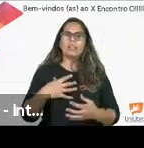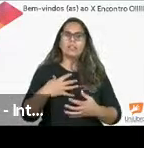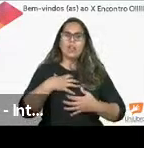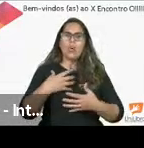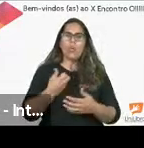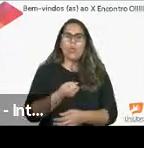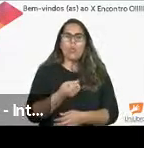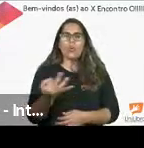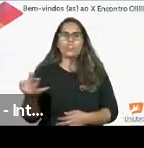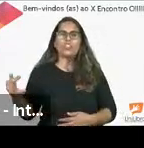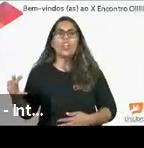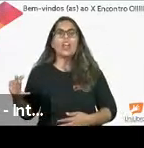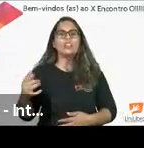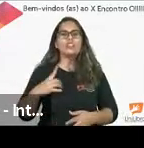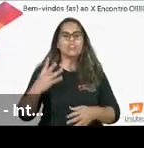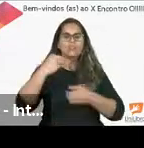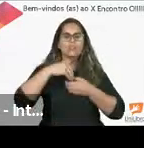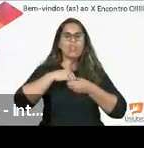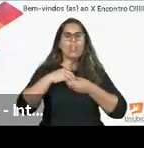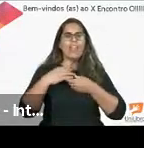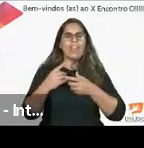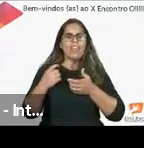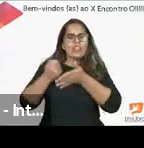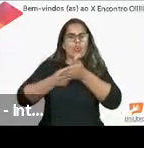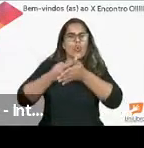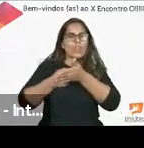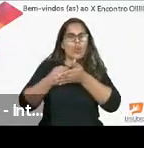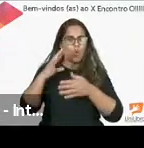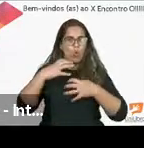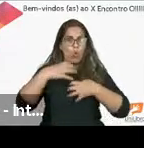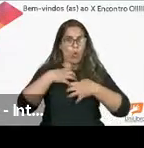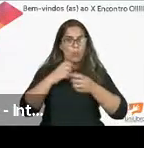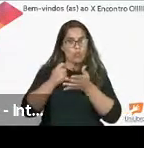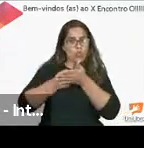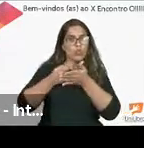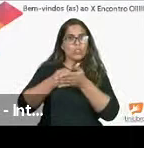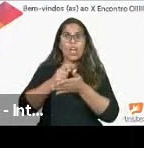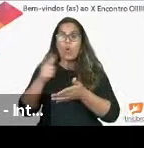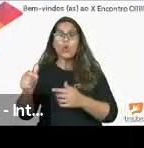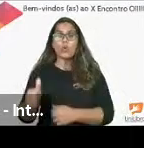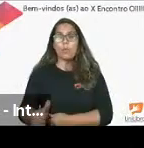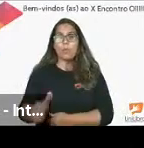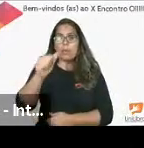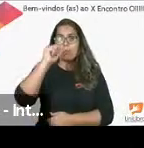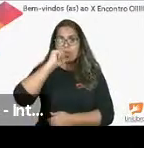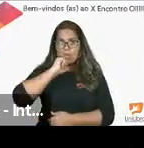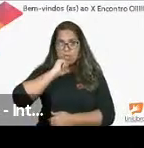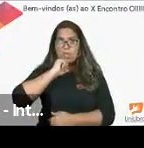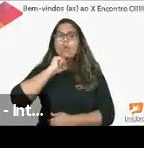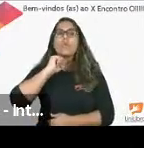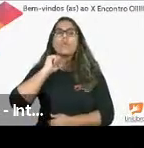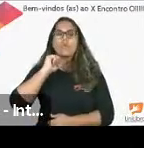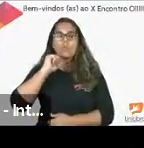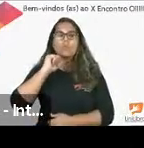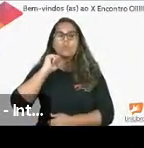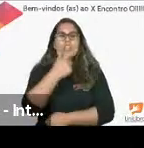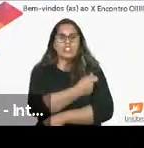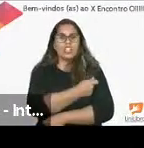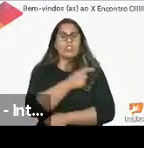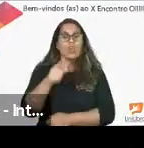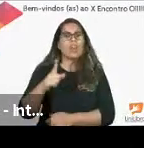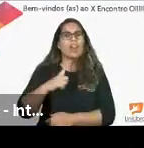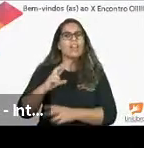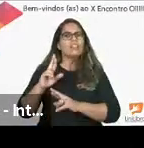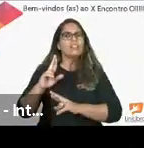quantidade muito grande de anticorpos. E agora, esse aqui que bebeu o antígeno e foi injetado com o antígeno, forma uma quantidade